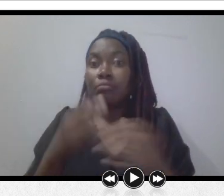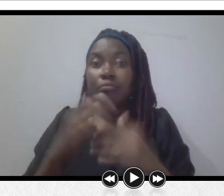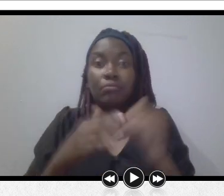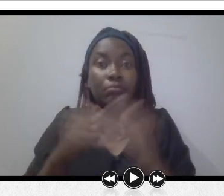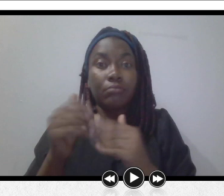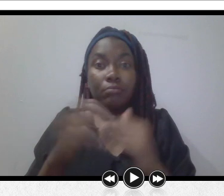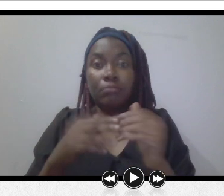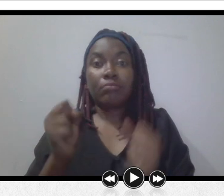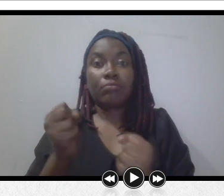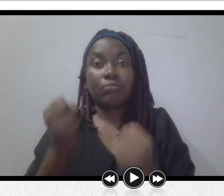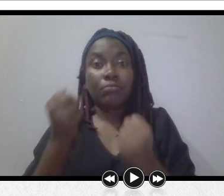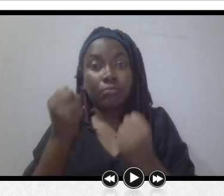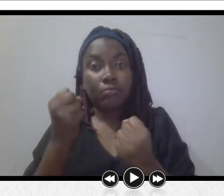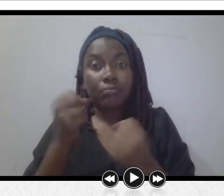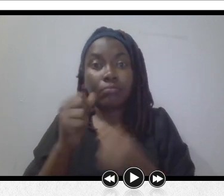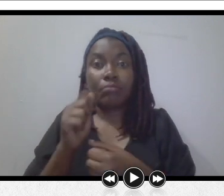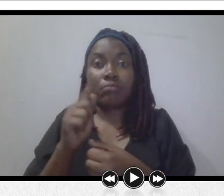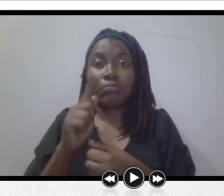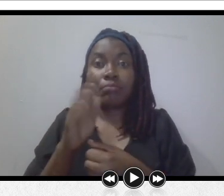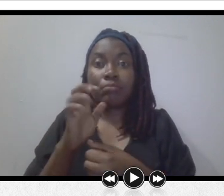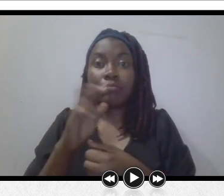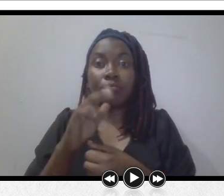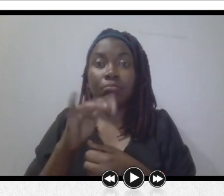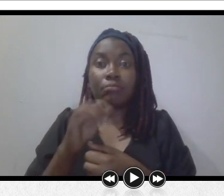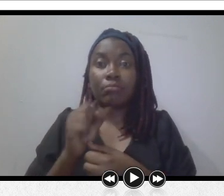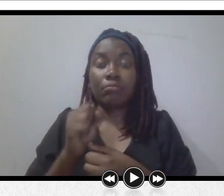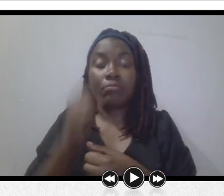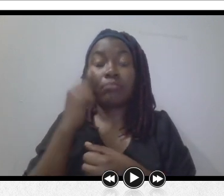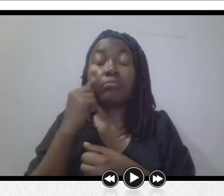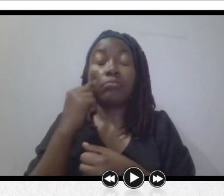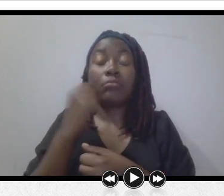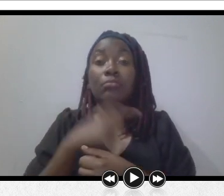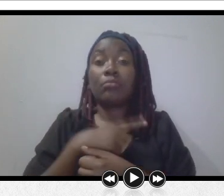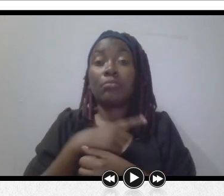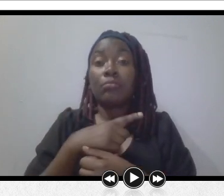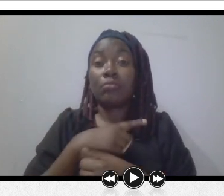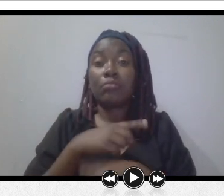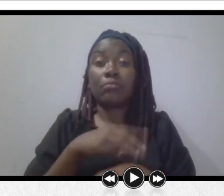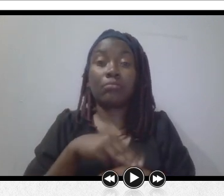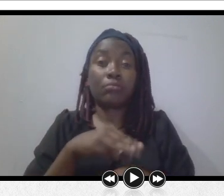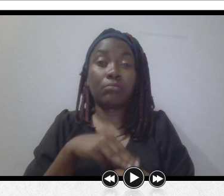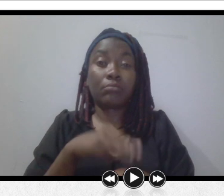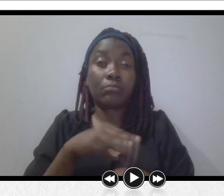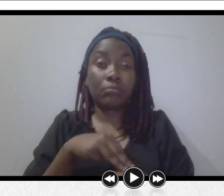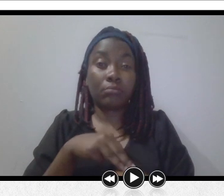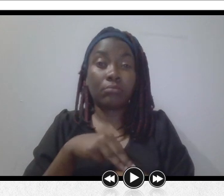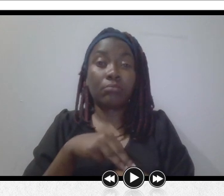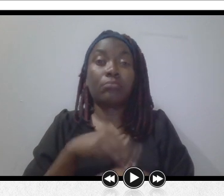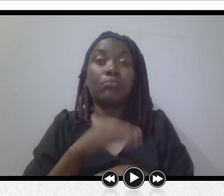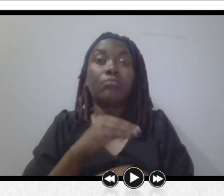de fortalecimento das agências reguladoras. Ainda temos, né, um momento de